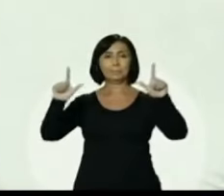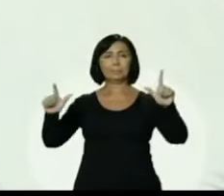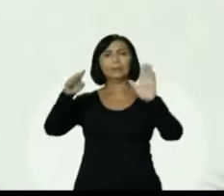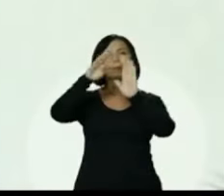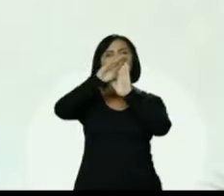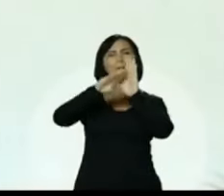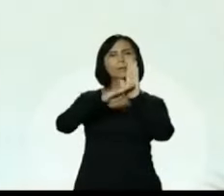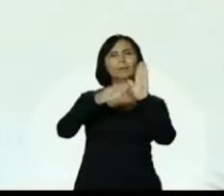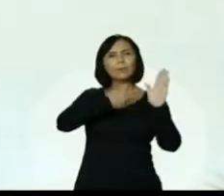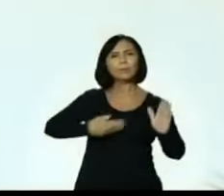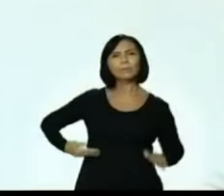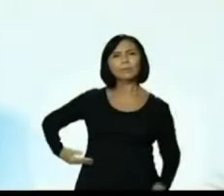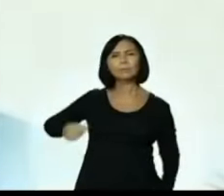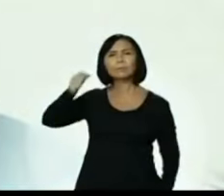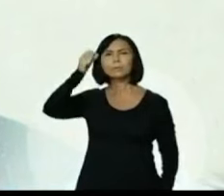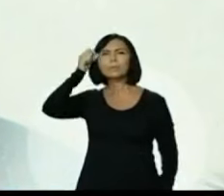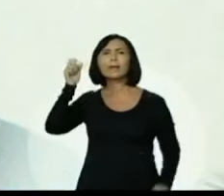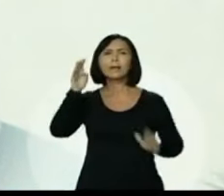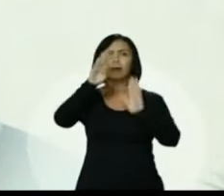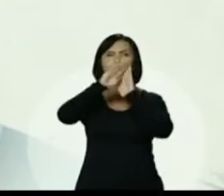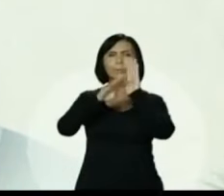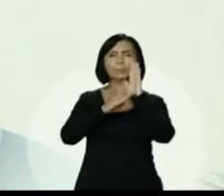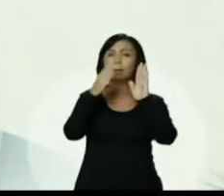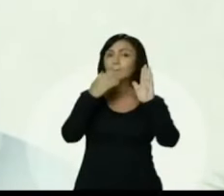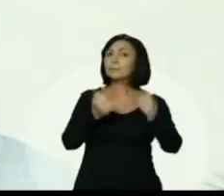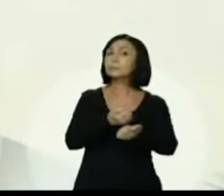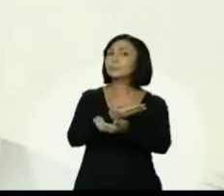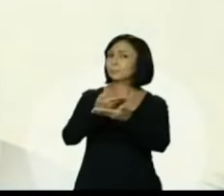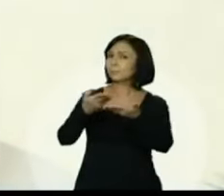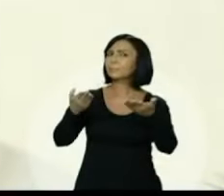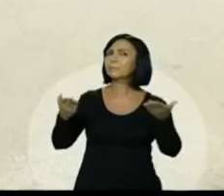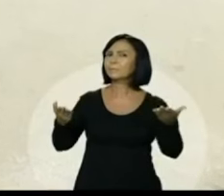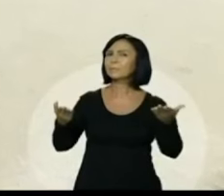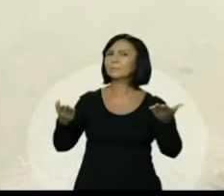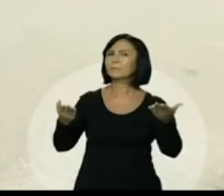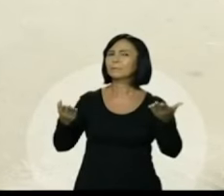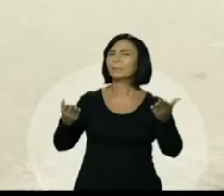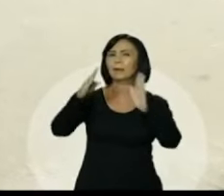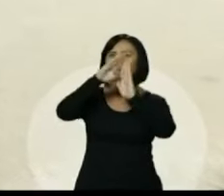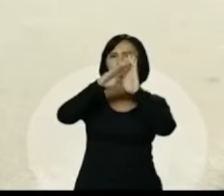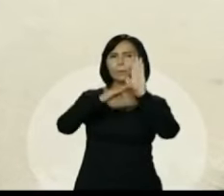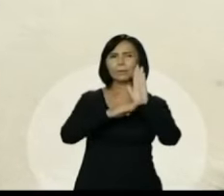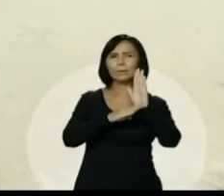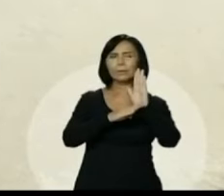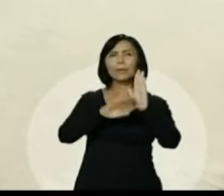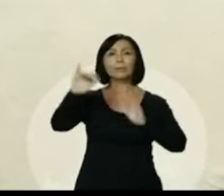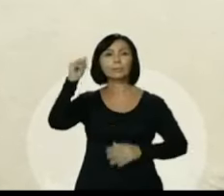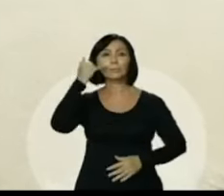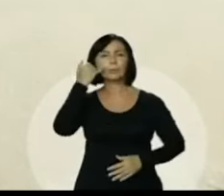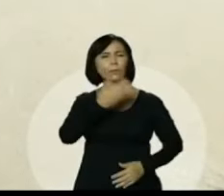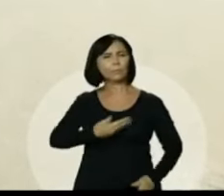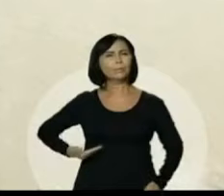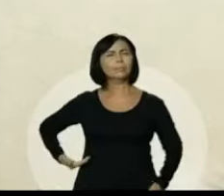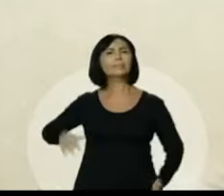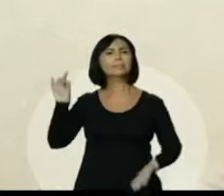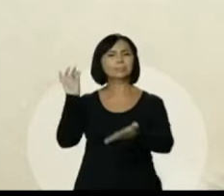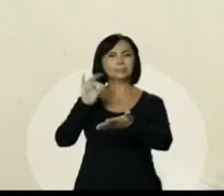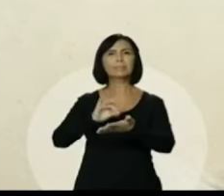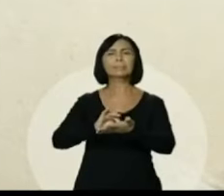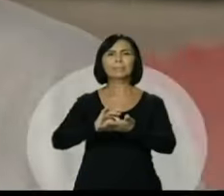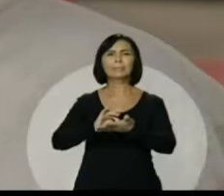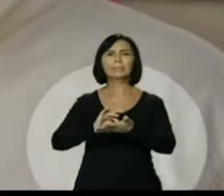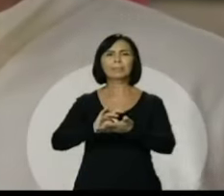Começa agora o programa do governador que criou os programas Tá na Mesa e Prato Cheio. É hora do programa de João, governador